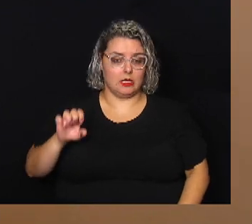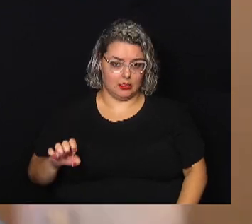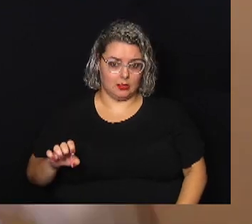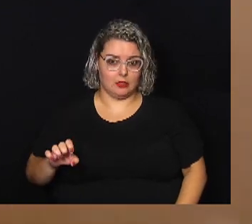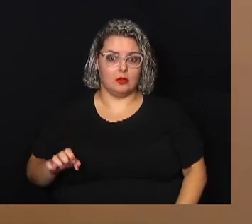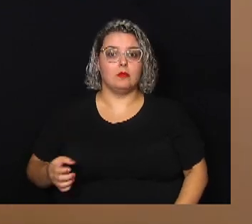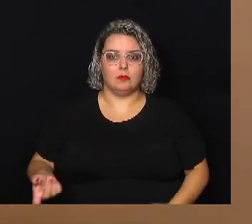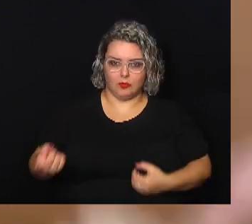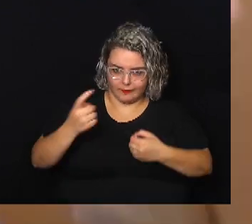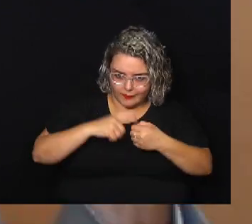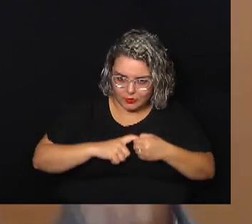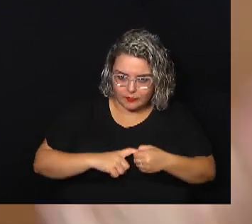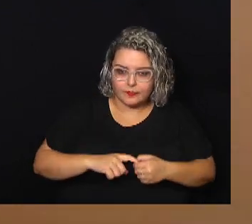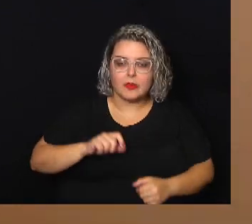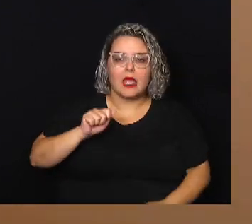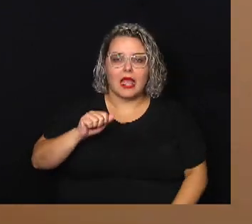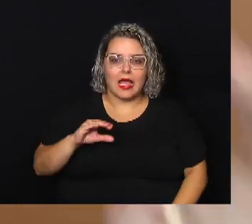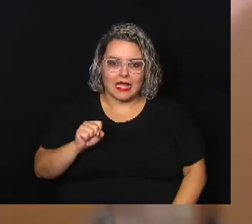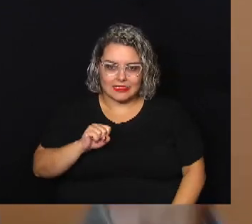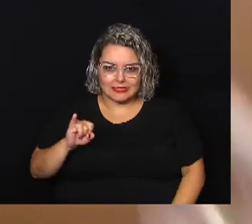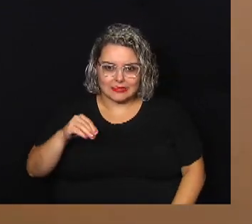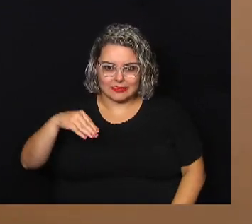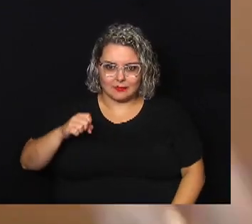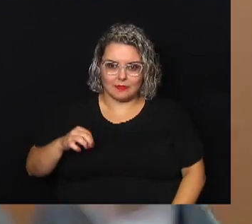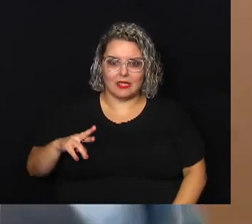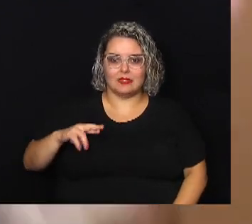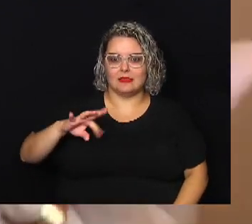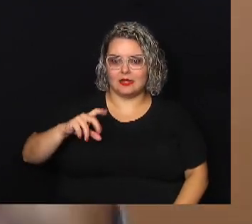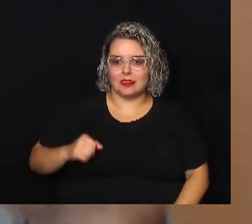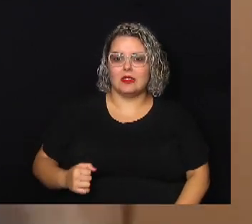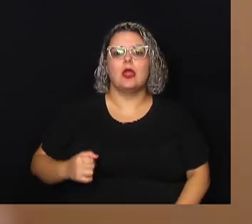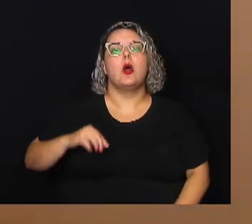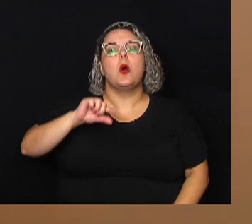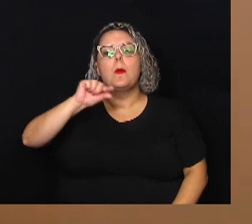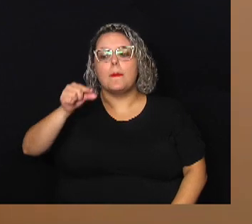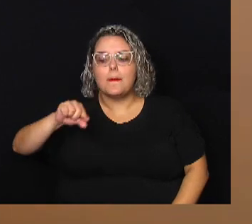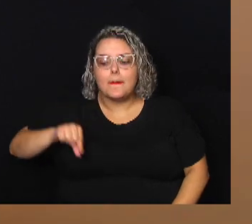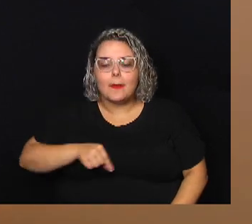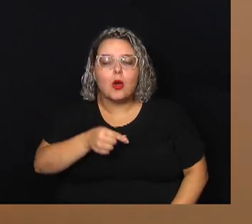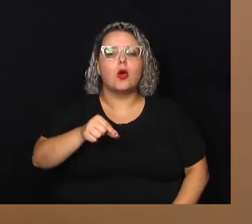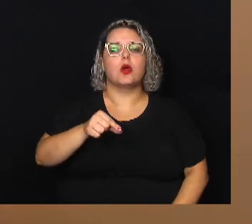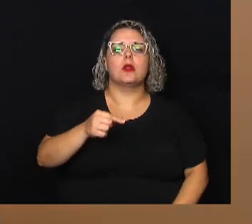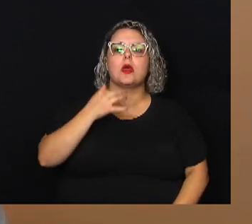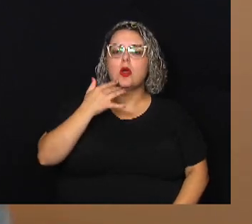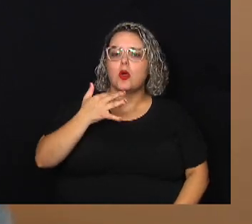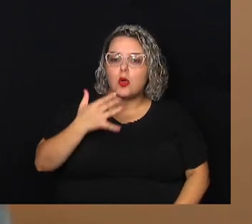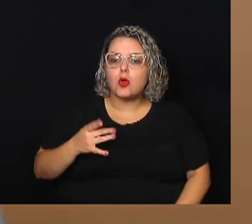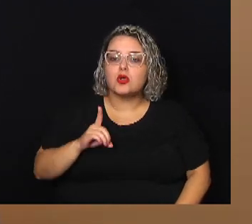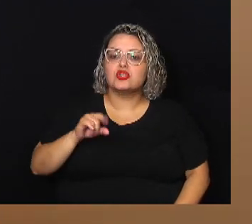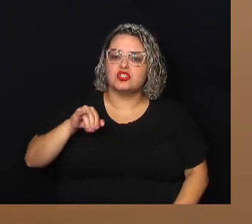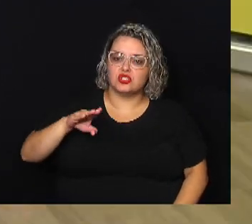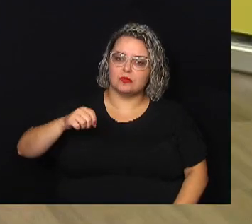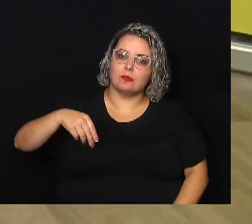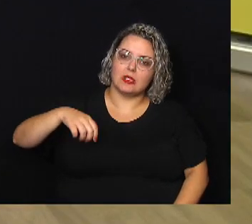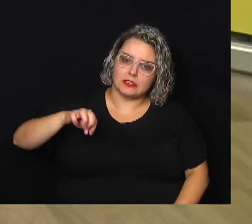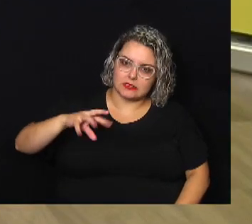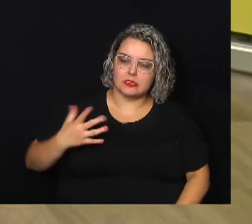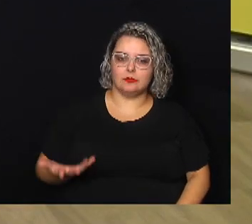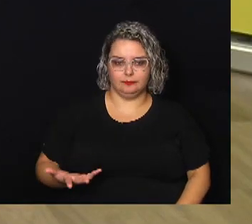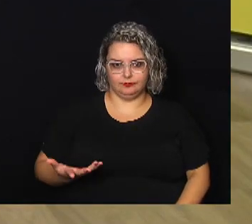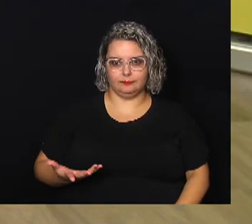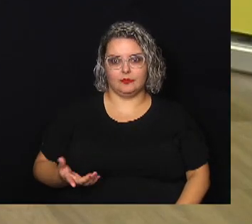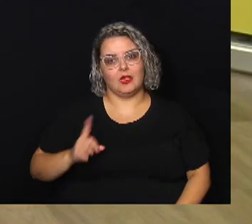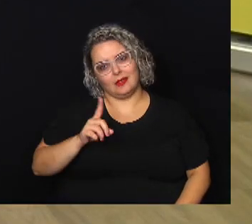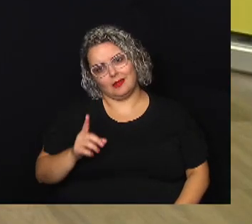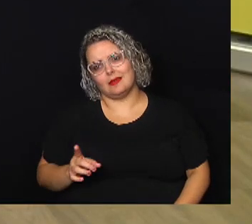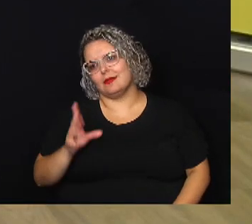recapitular? Assimetrias, bordas, cor, dimensão e evolução. E não demorar, né, para procurar um especialista.